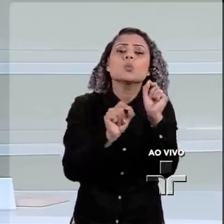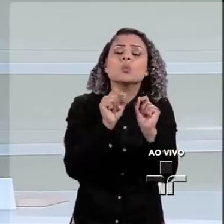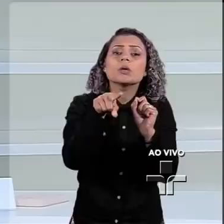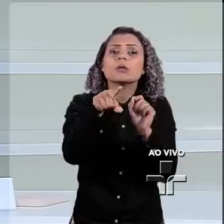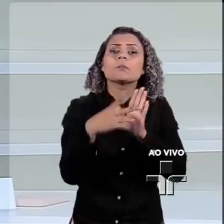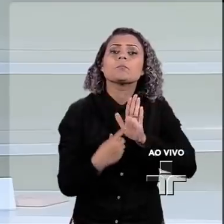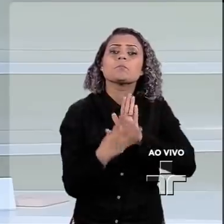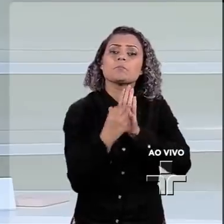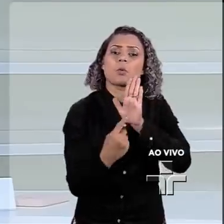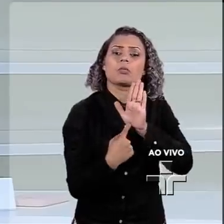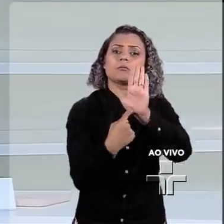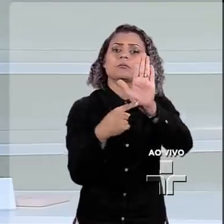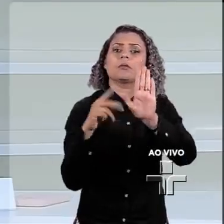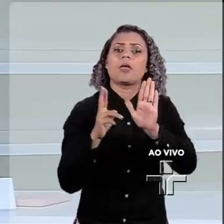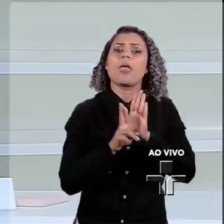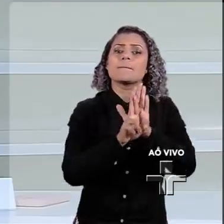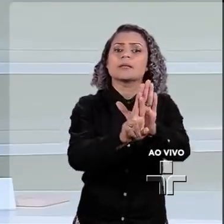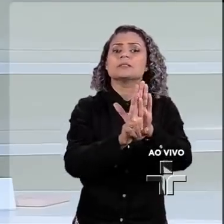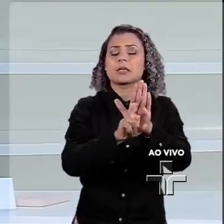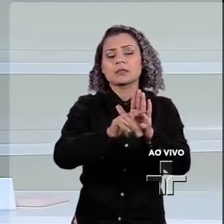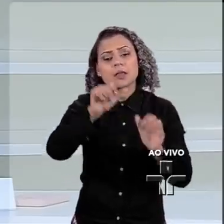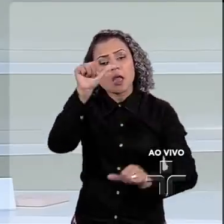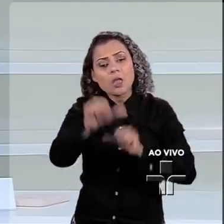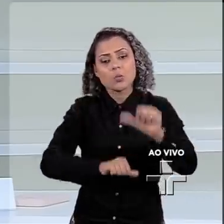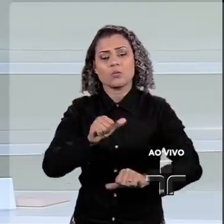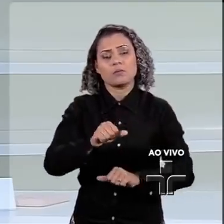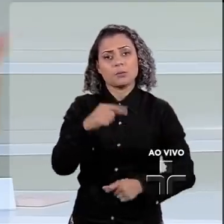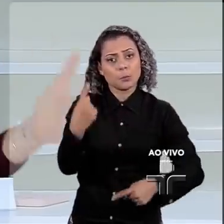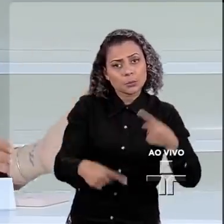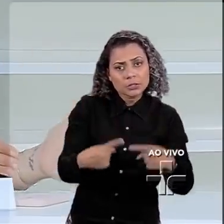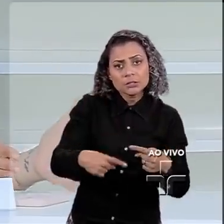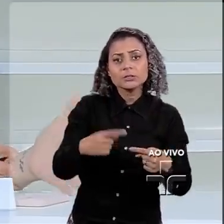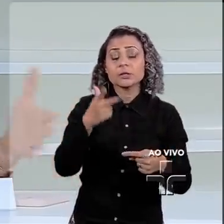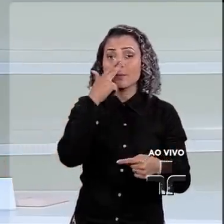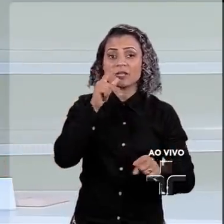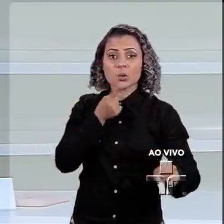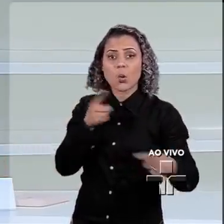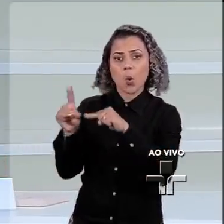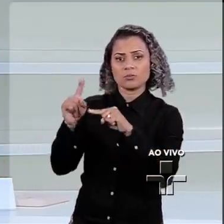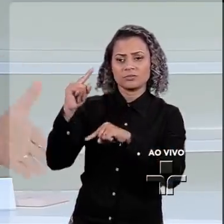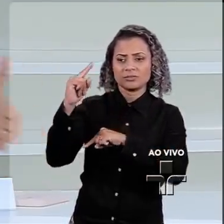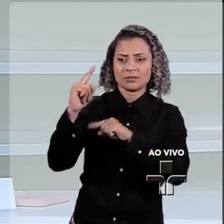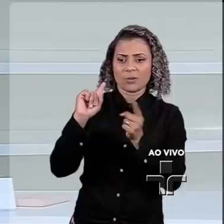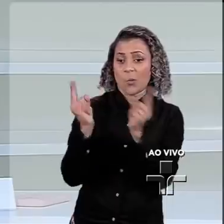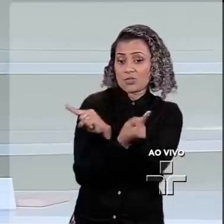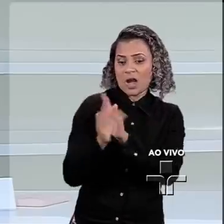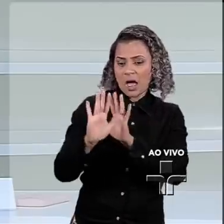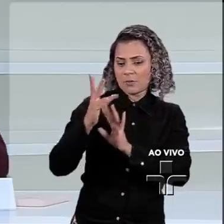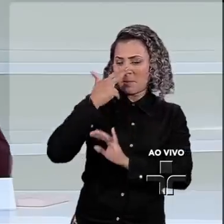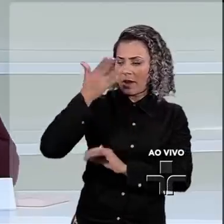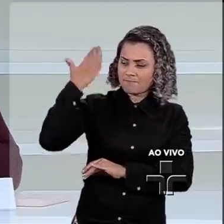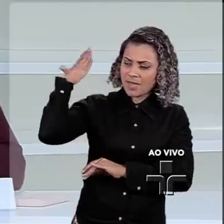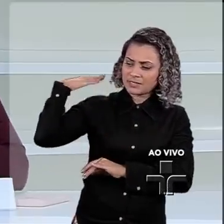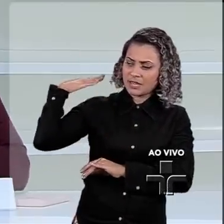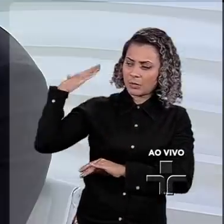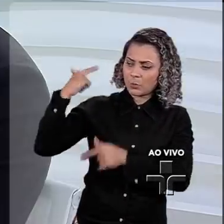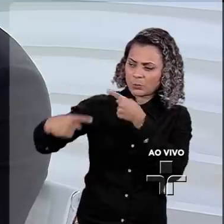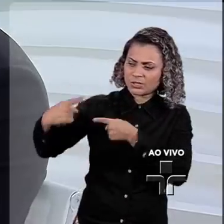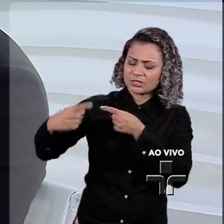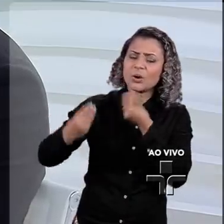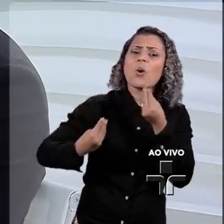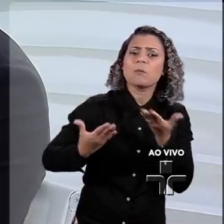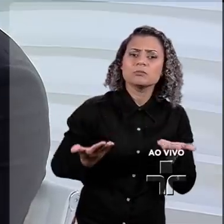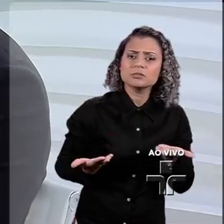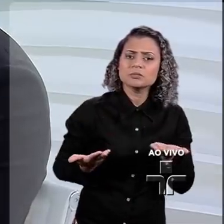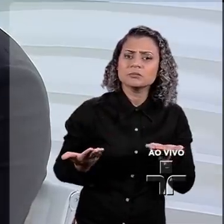essa renovação da política que se contrapõe à velha política que o seu sobrenome carrega? Eu acho